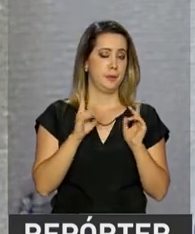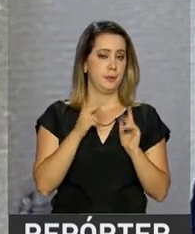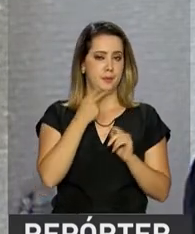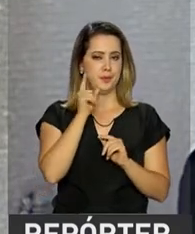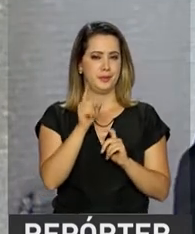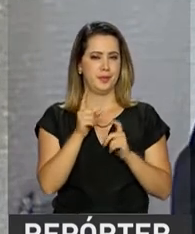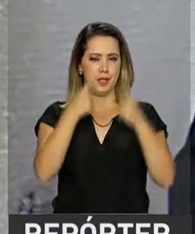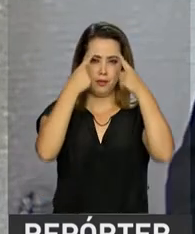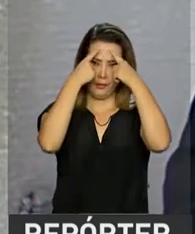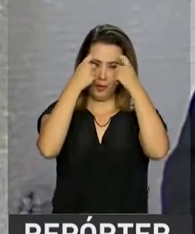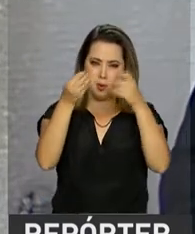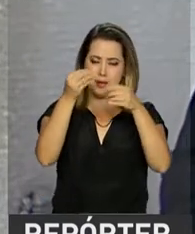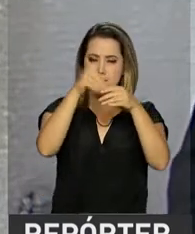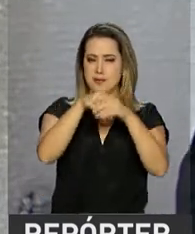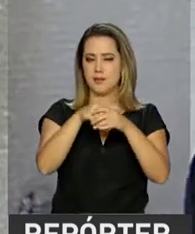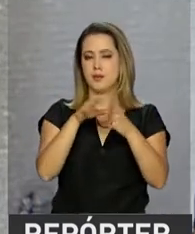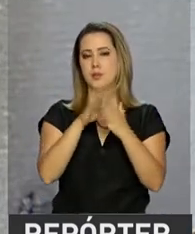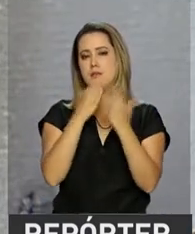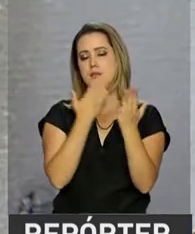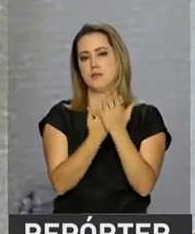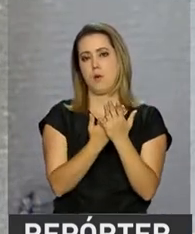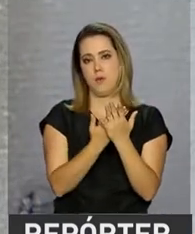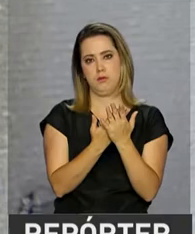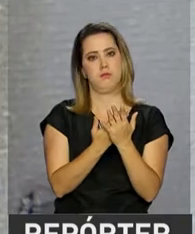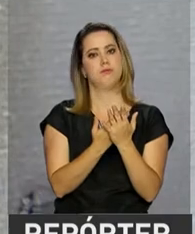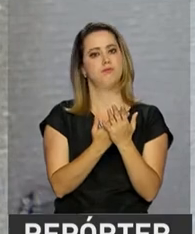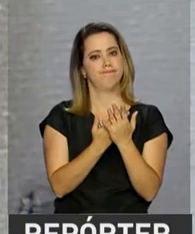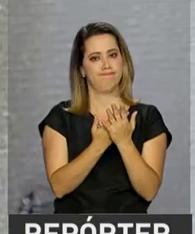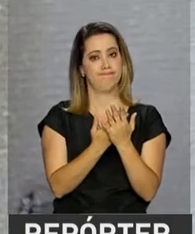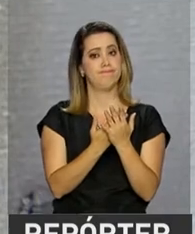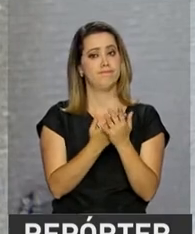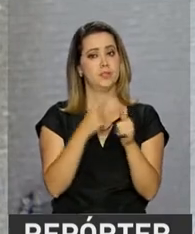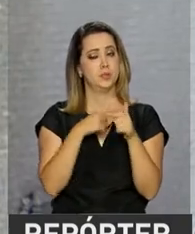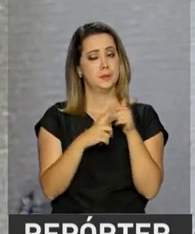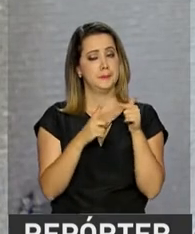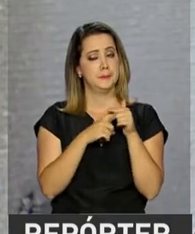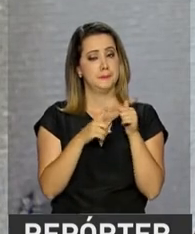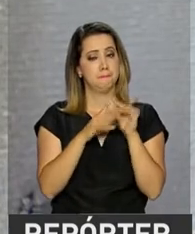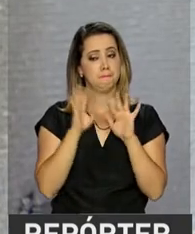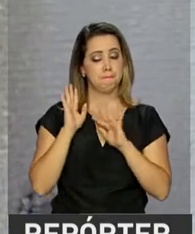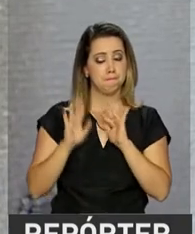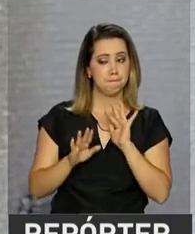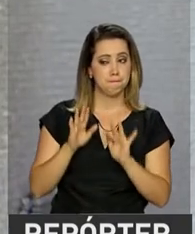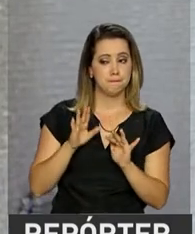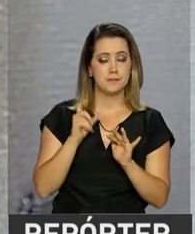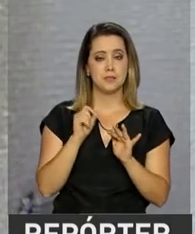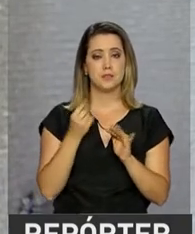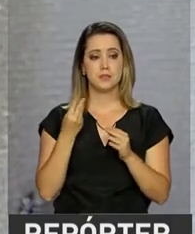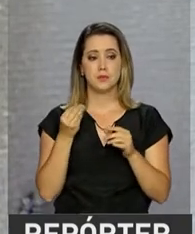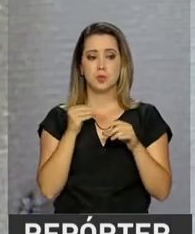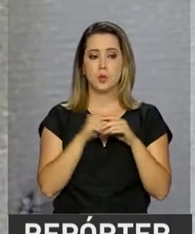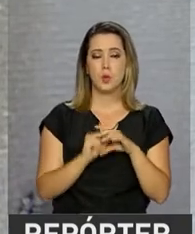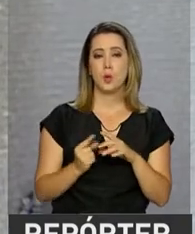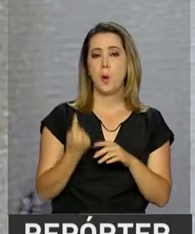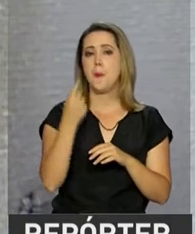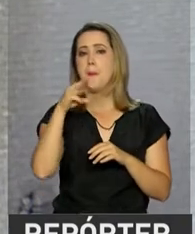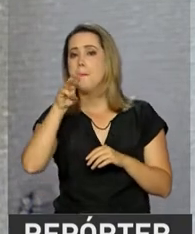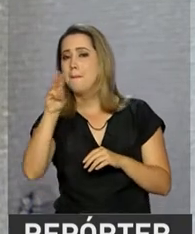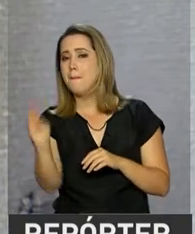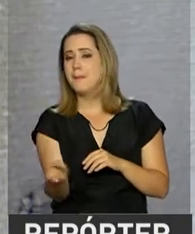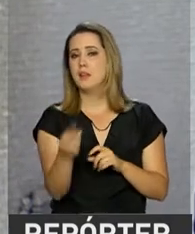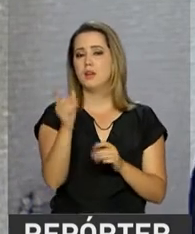à violência dentro de escolas, problemas que colocam, por exemplo,